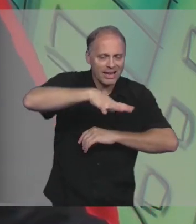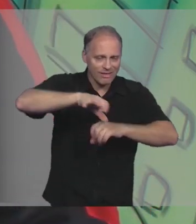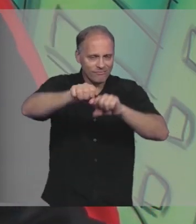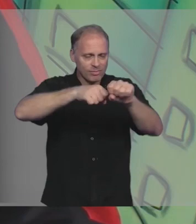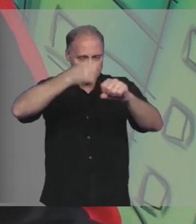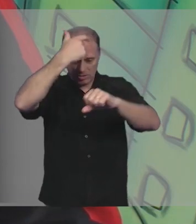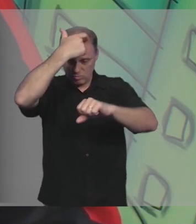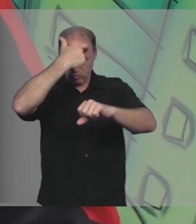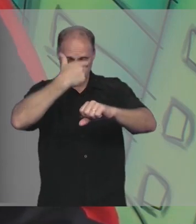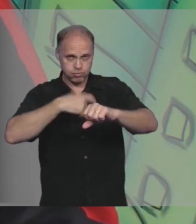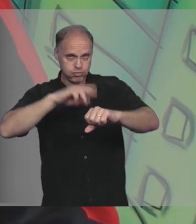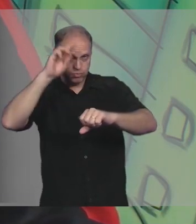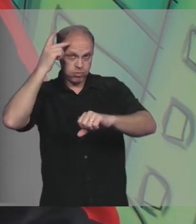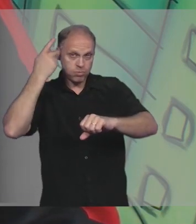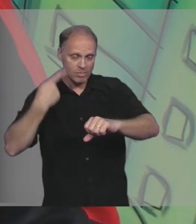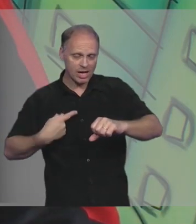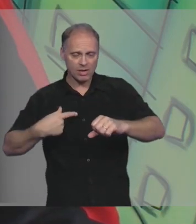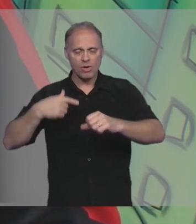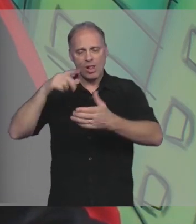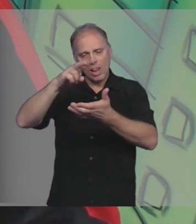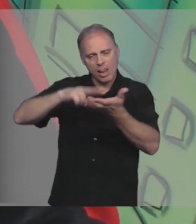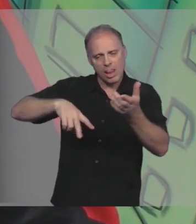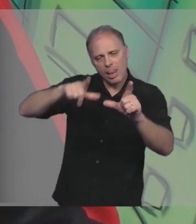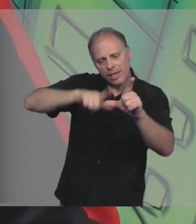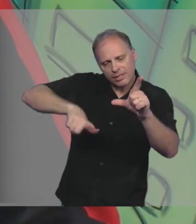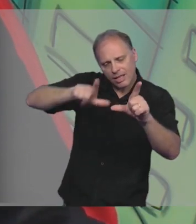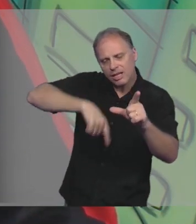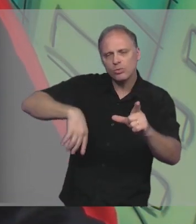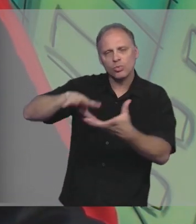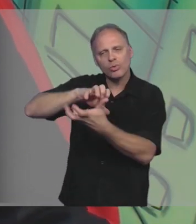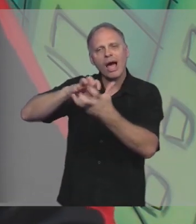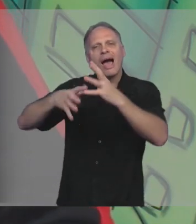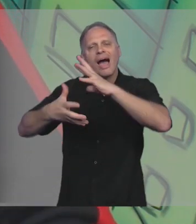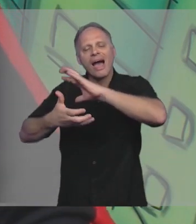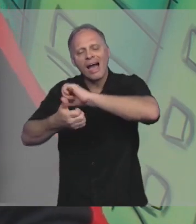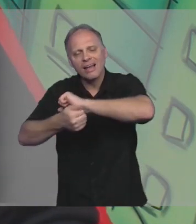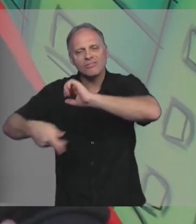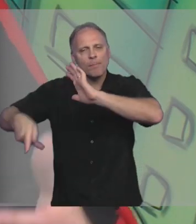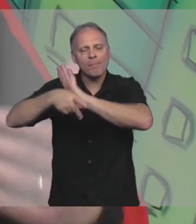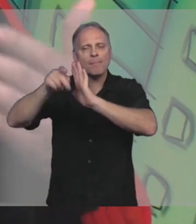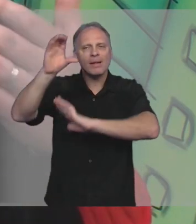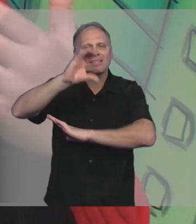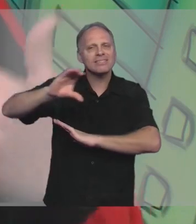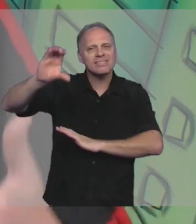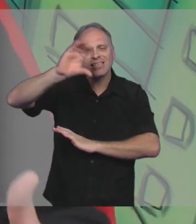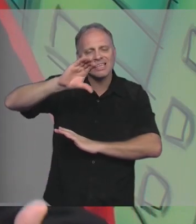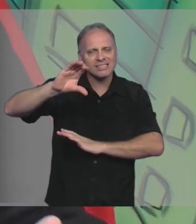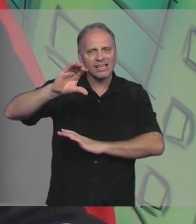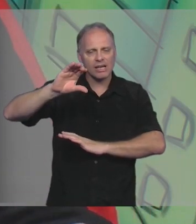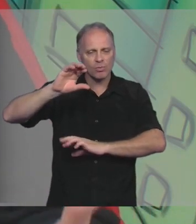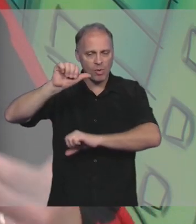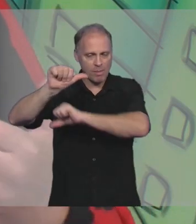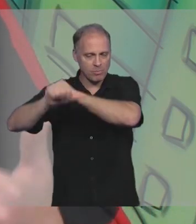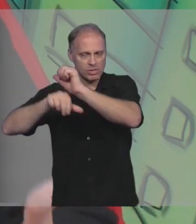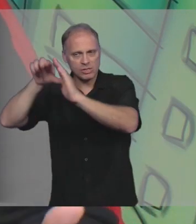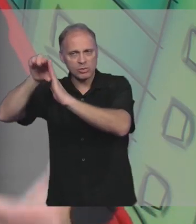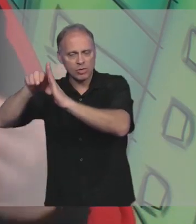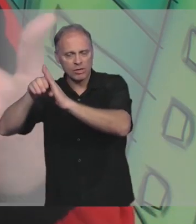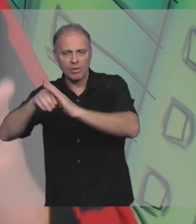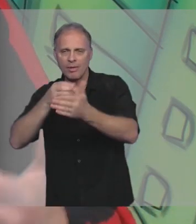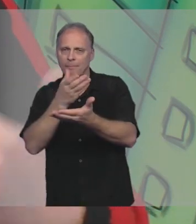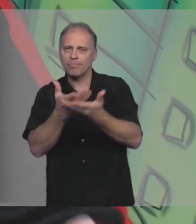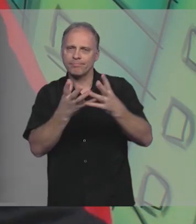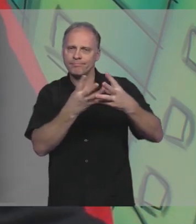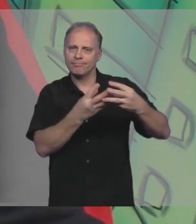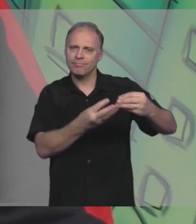que desde a literatura, da filosofia, das artes, das próprias ciências, ela com essa reforma ela vai